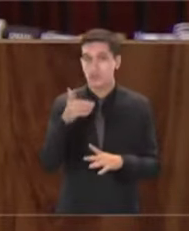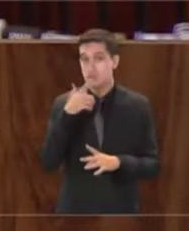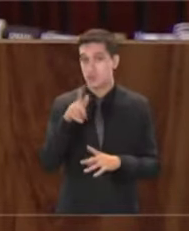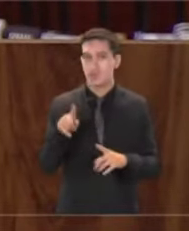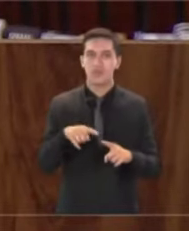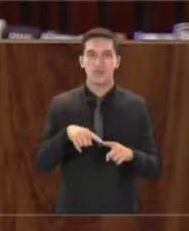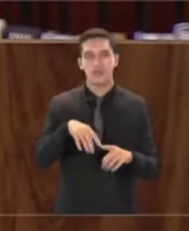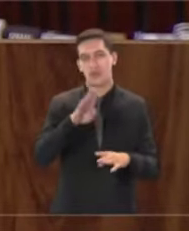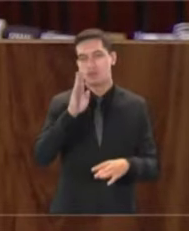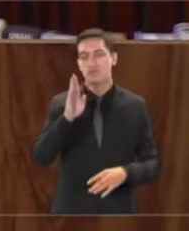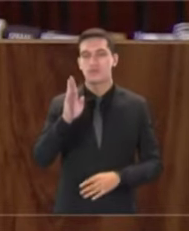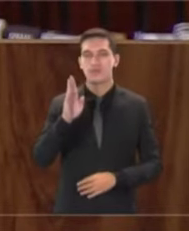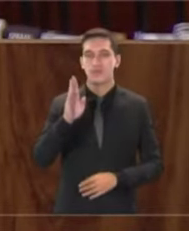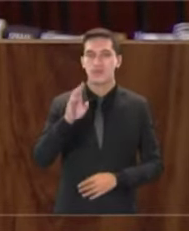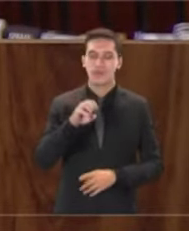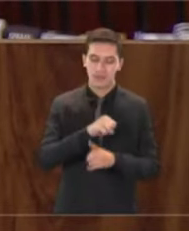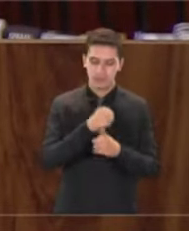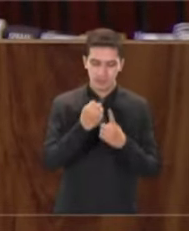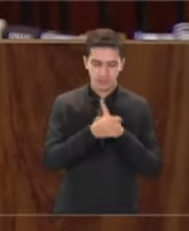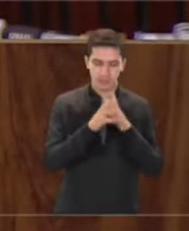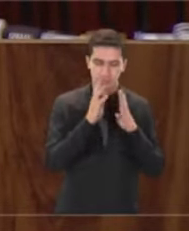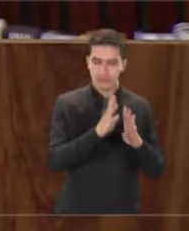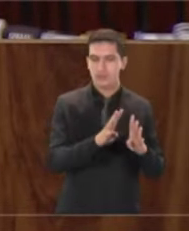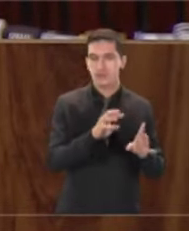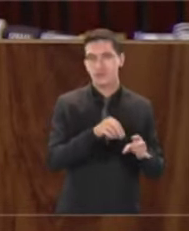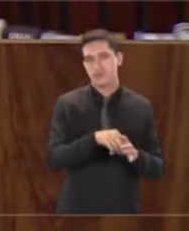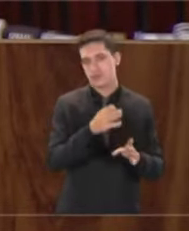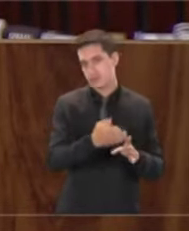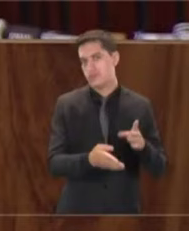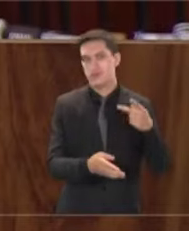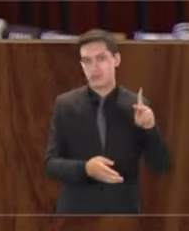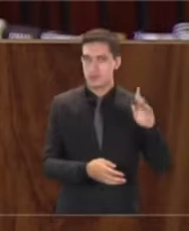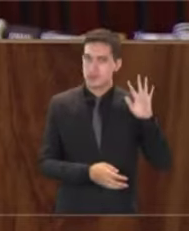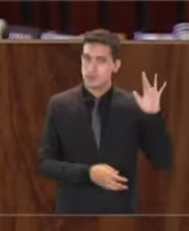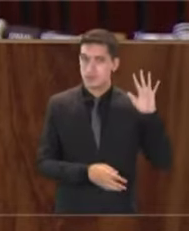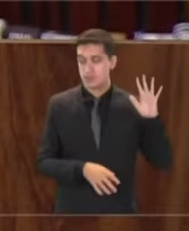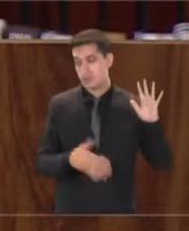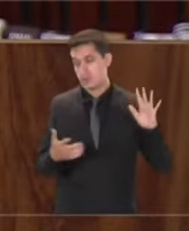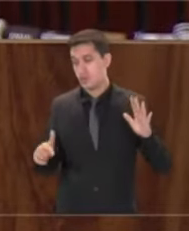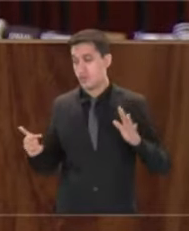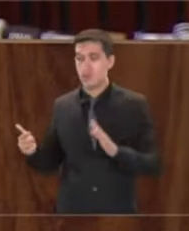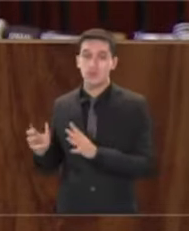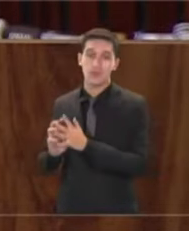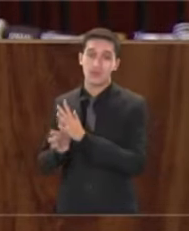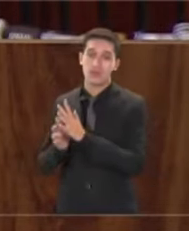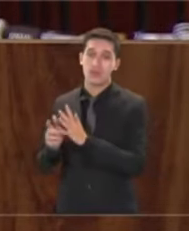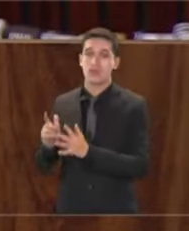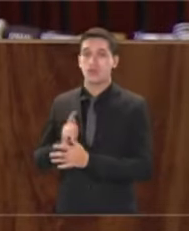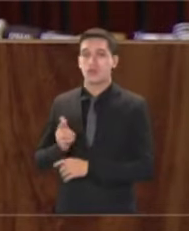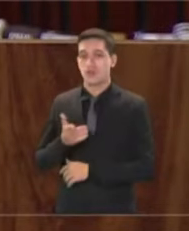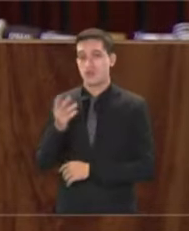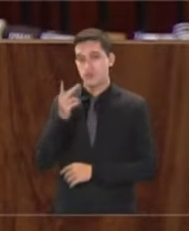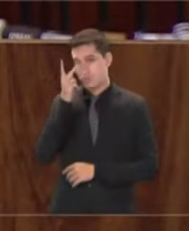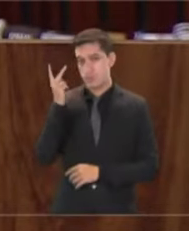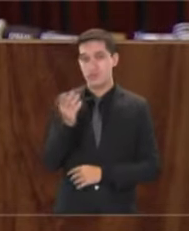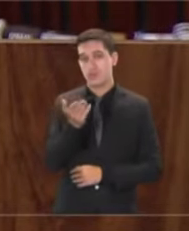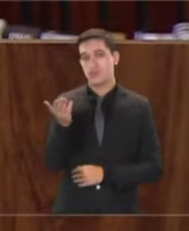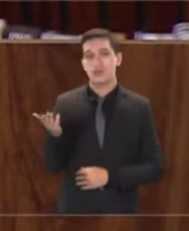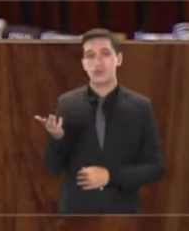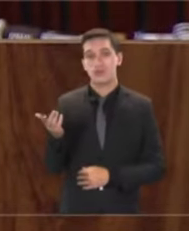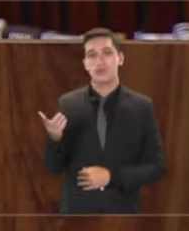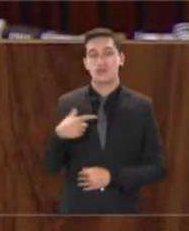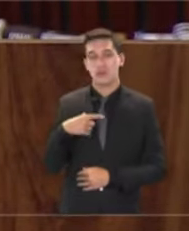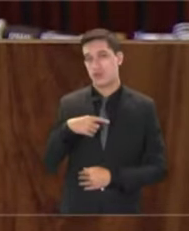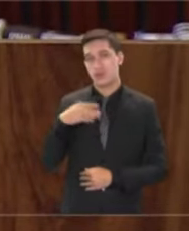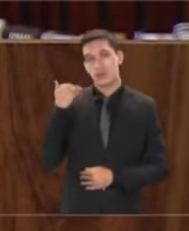aspecto mais social nesse trato, enquanto que os partidos tidos ou as pessoas que adotam